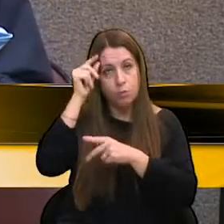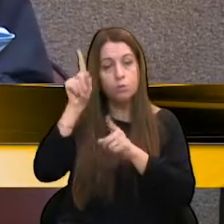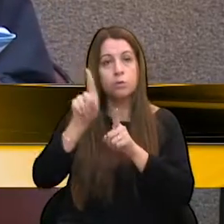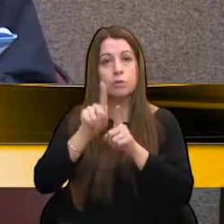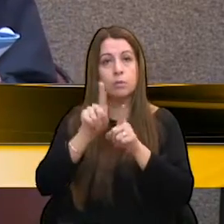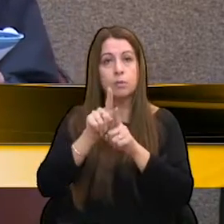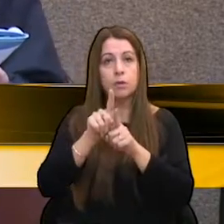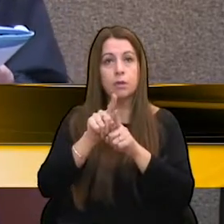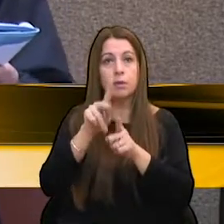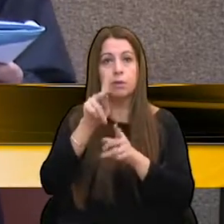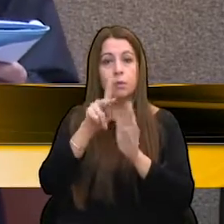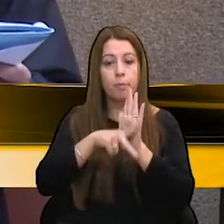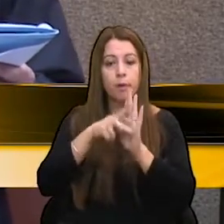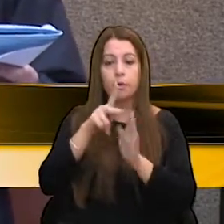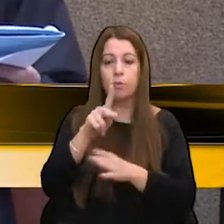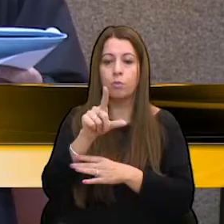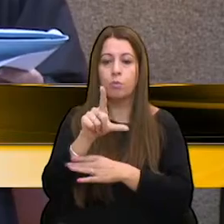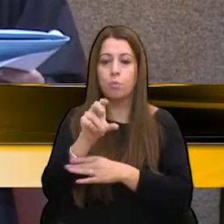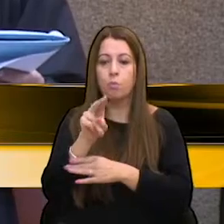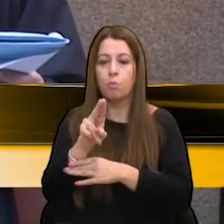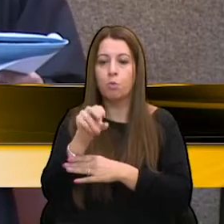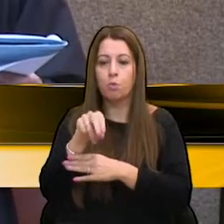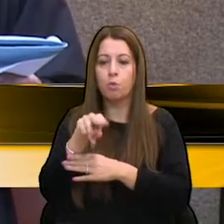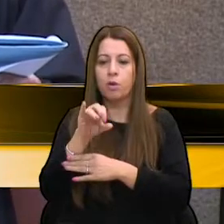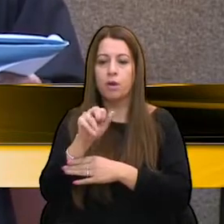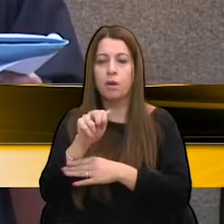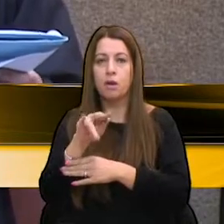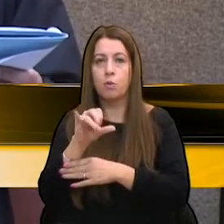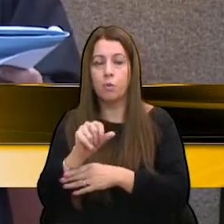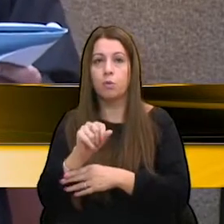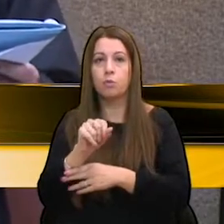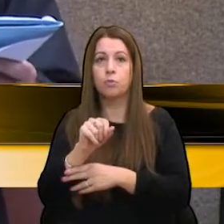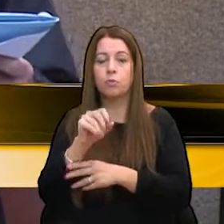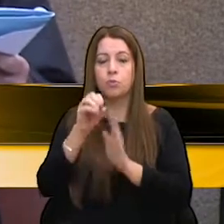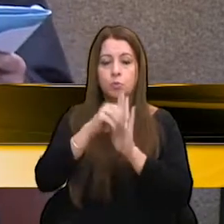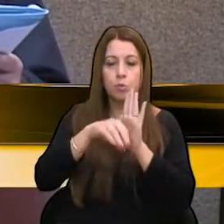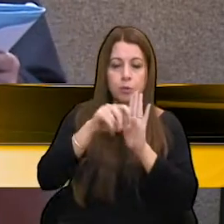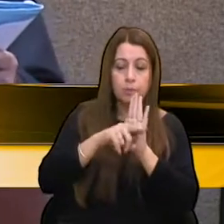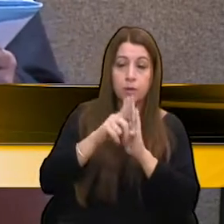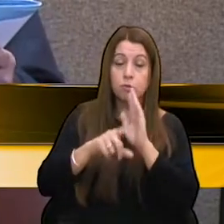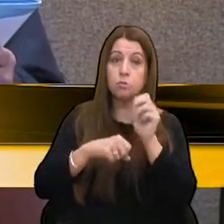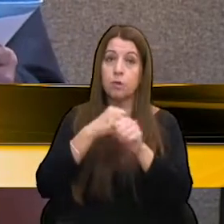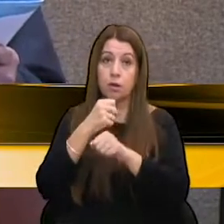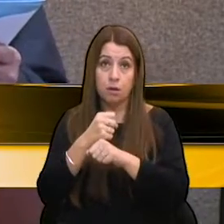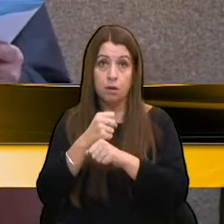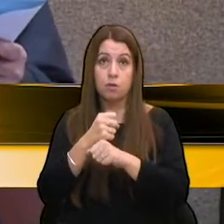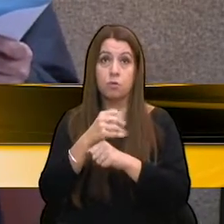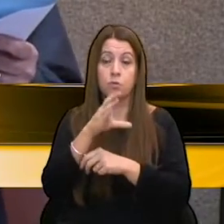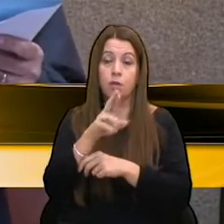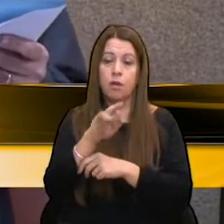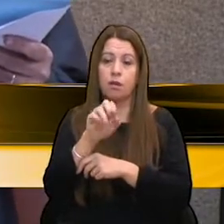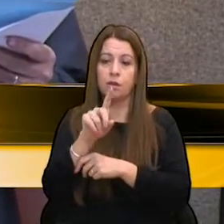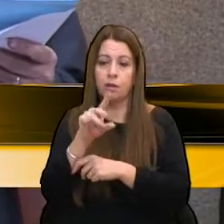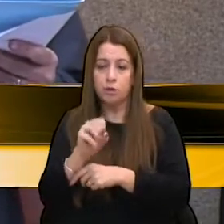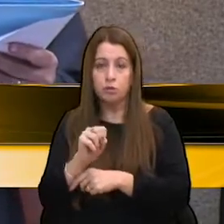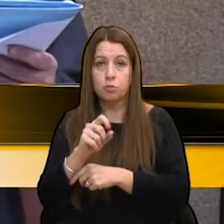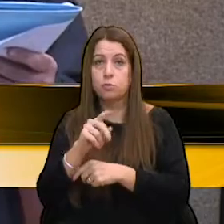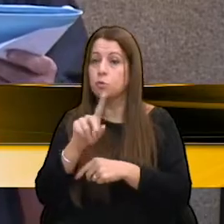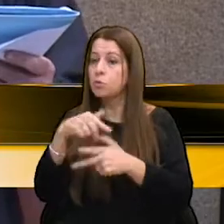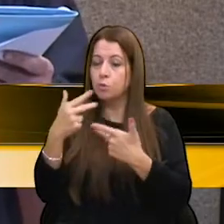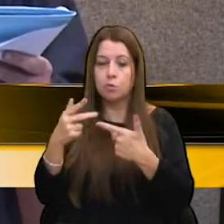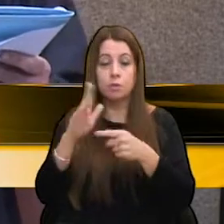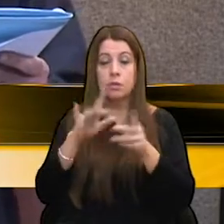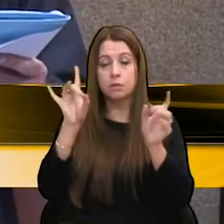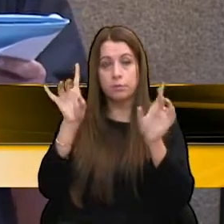o plano plurianual, as diretrizes orçamentárias, os orçamentos anuais, créditos suplementares e